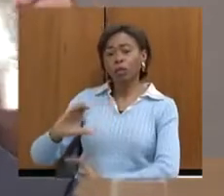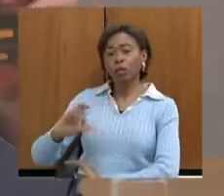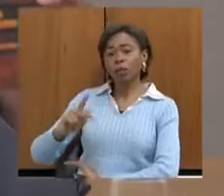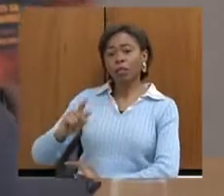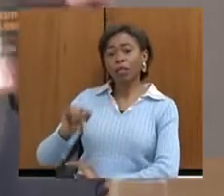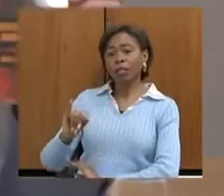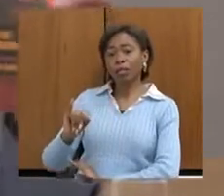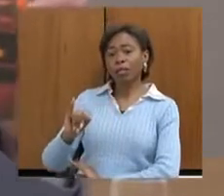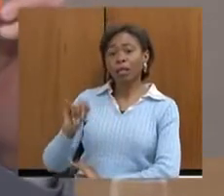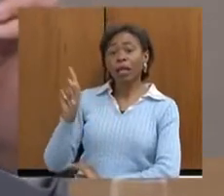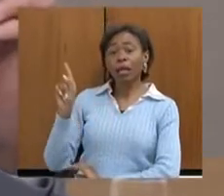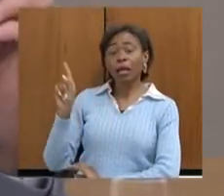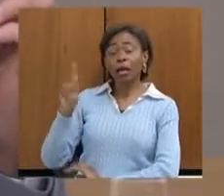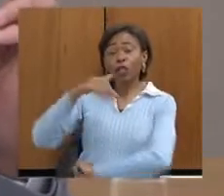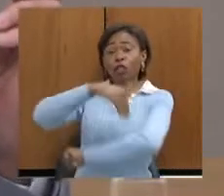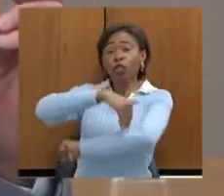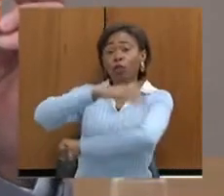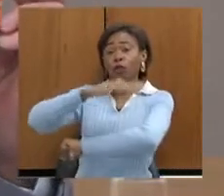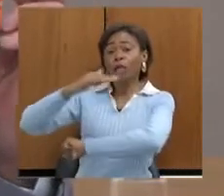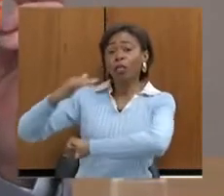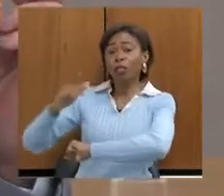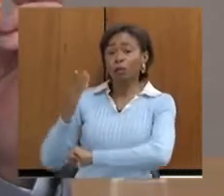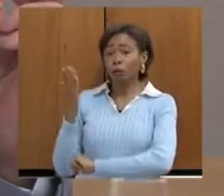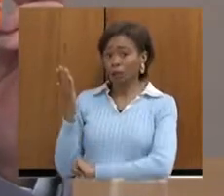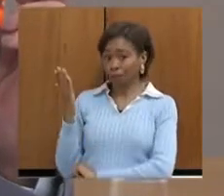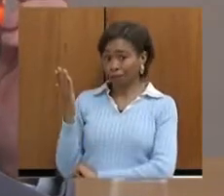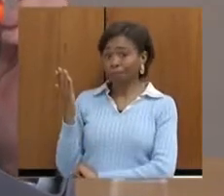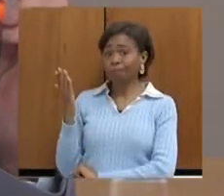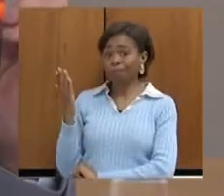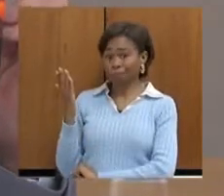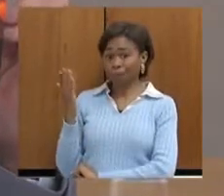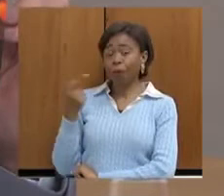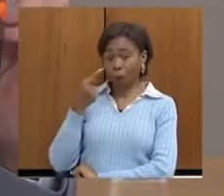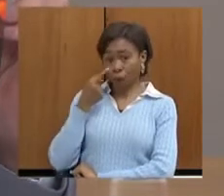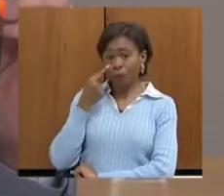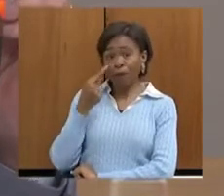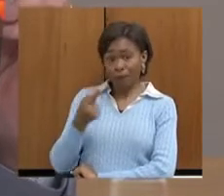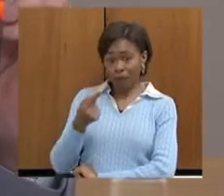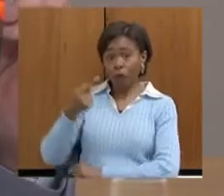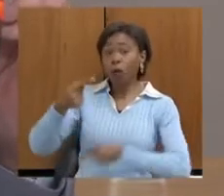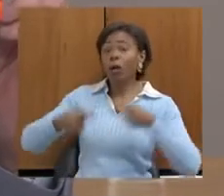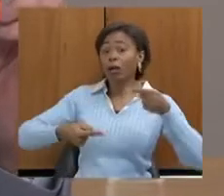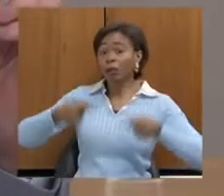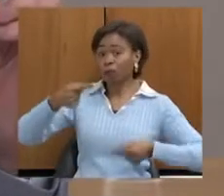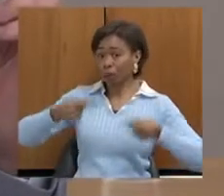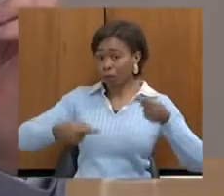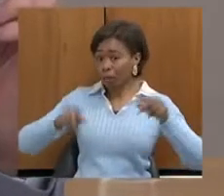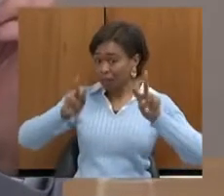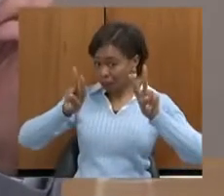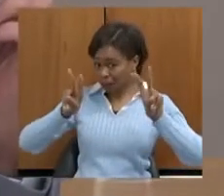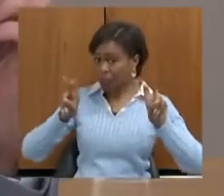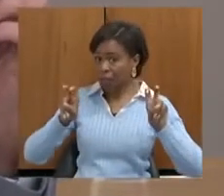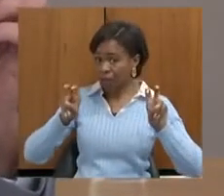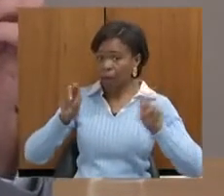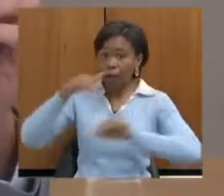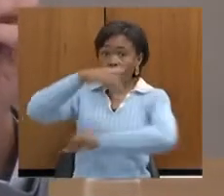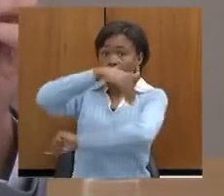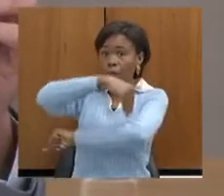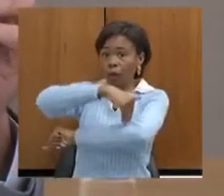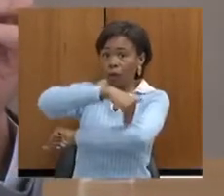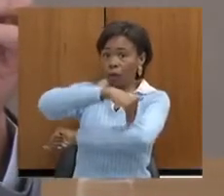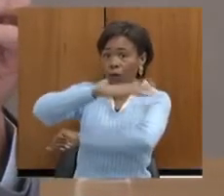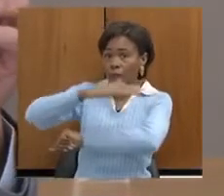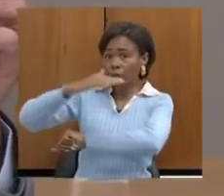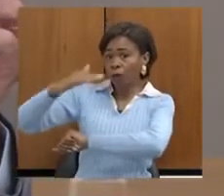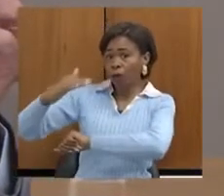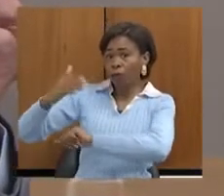ilustração aqui ilustra bem o debate que a gente faz em torno desse tema aqui nós vemos Brumadinho tentando